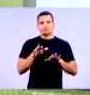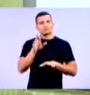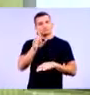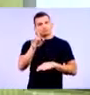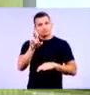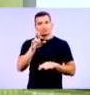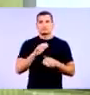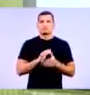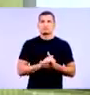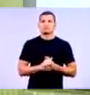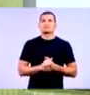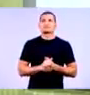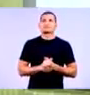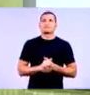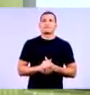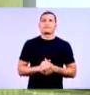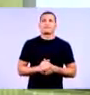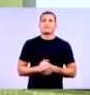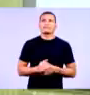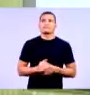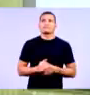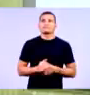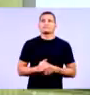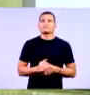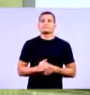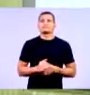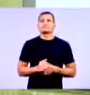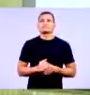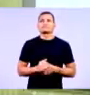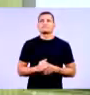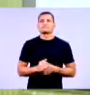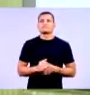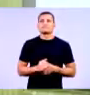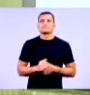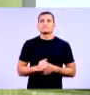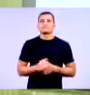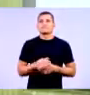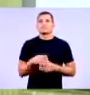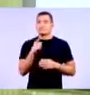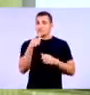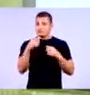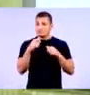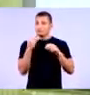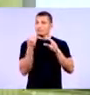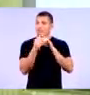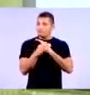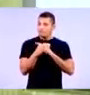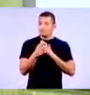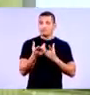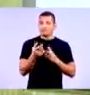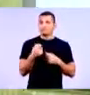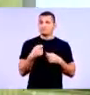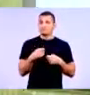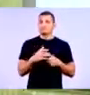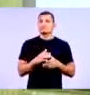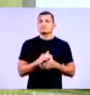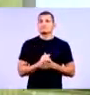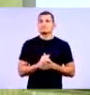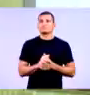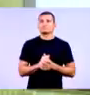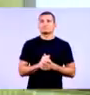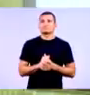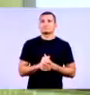duas estruturas serão avaliadas. Basta você enviar. Se você não enviar, é que não haverá nenhuma anotação sobre a